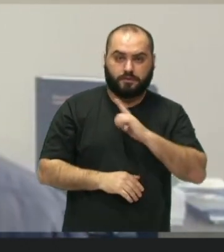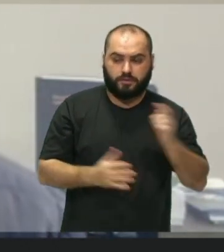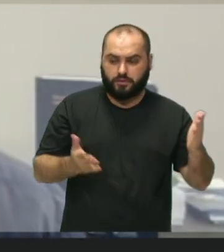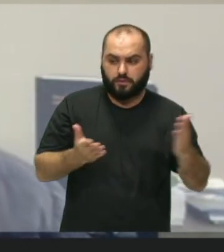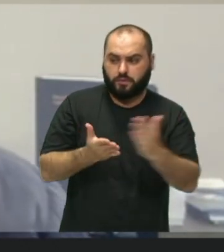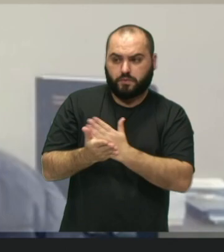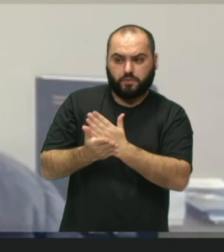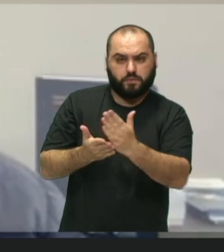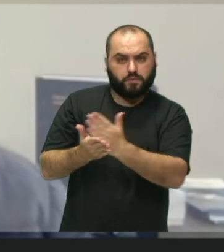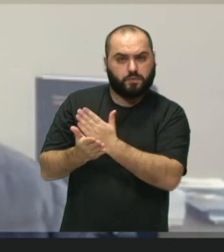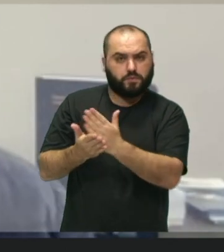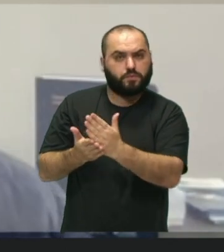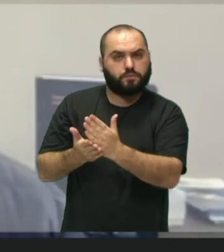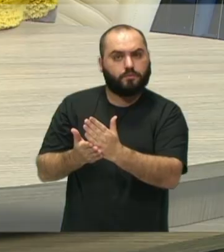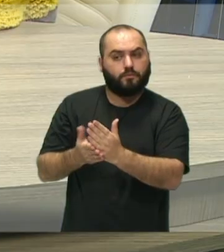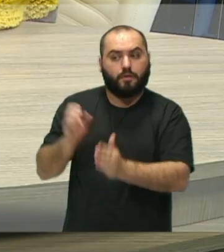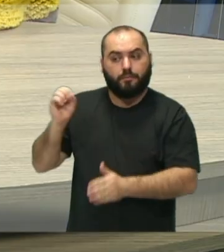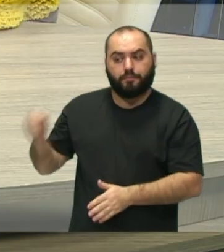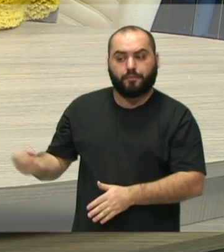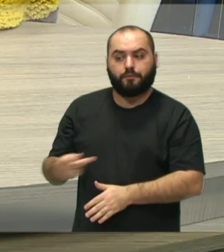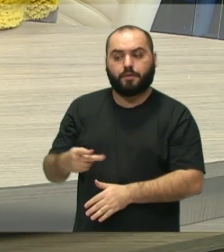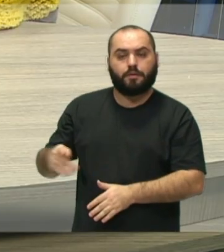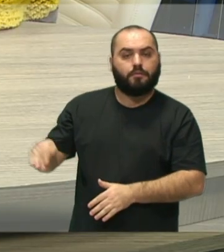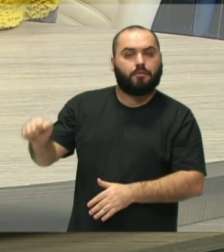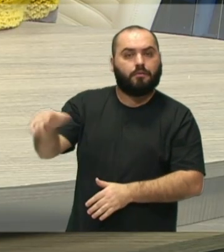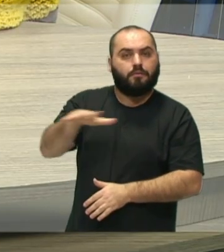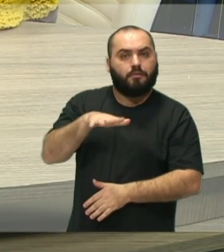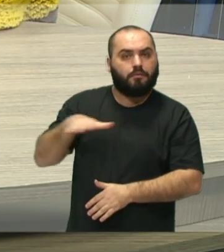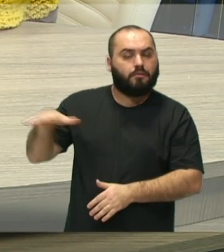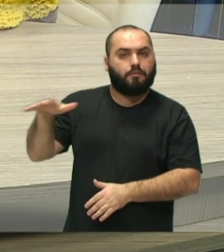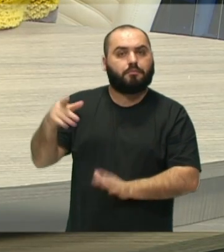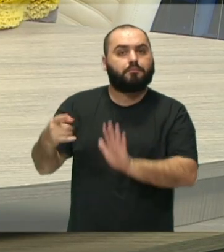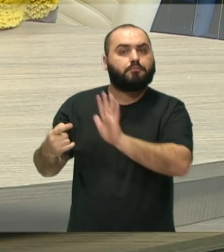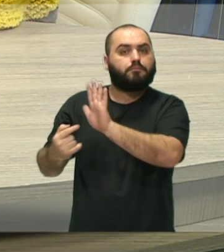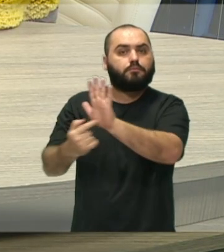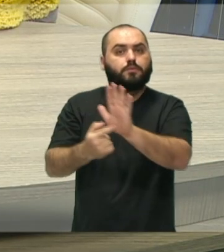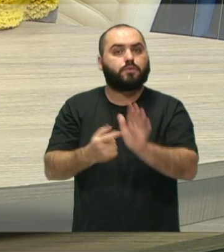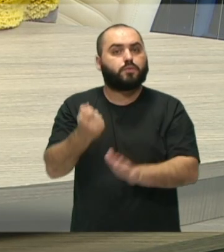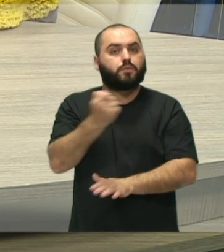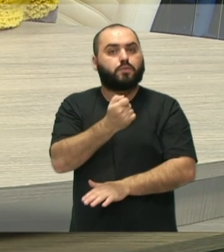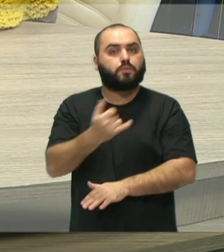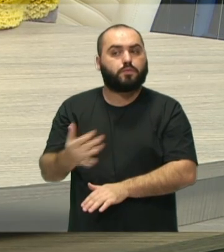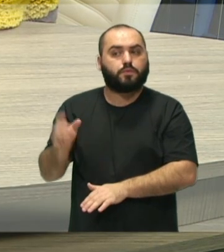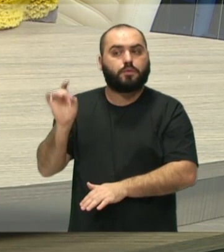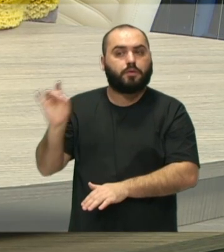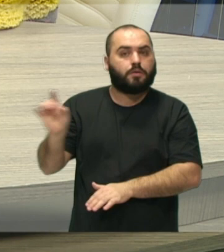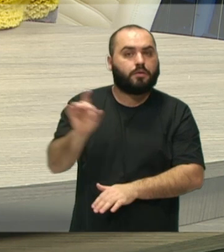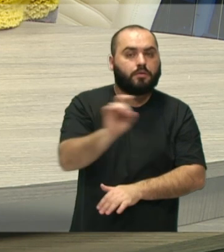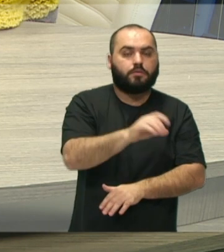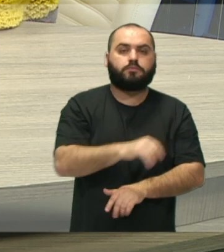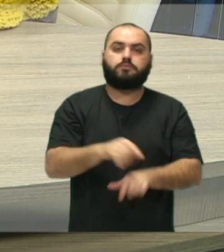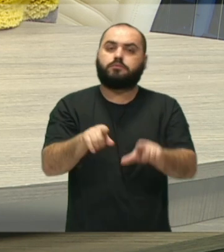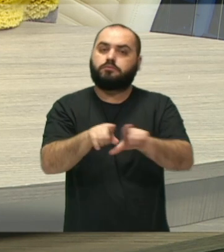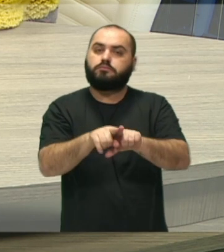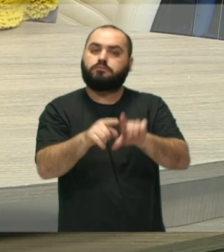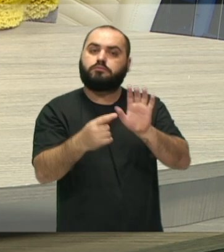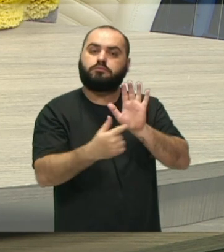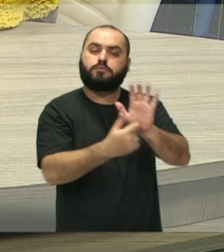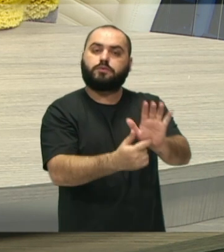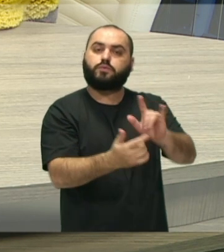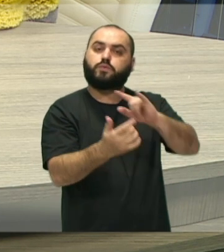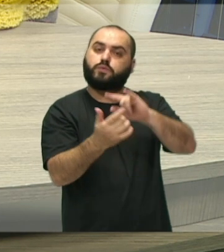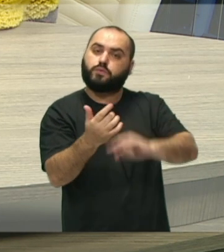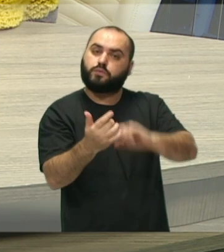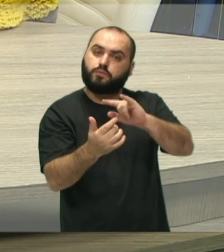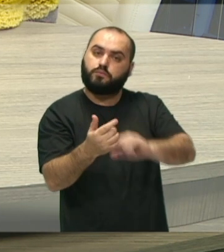ramo, aproveitar cada área, mostrar os números de cada mercado e mostrar quais são os documentos necessários